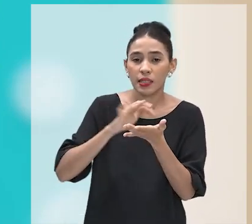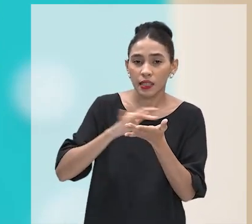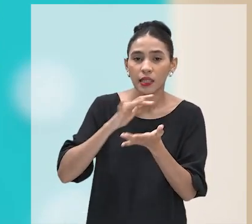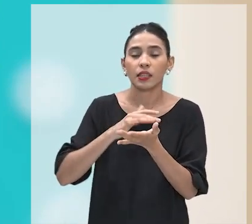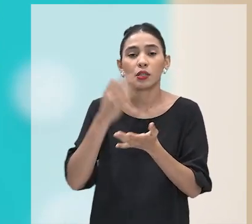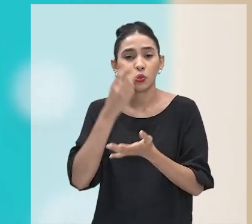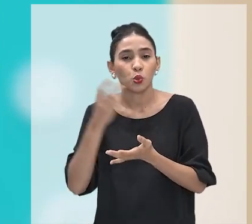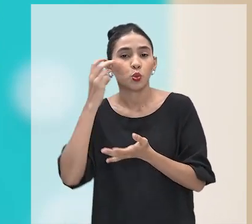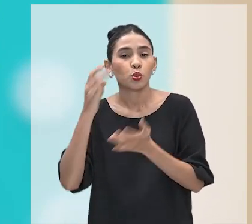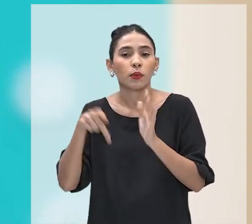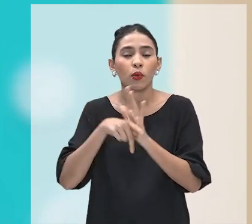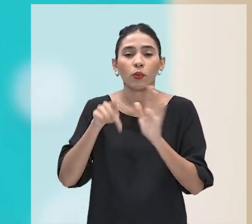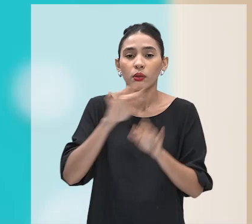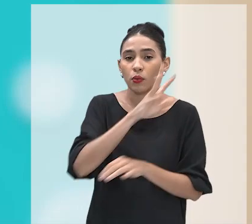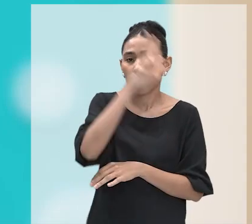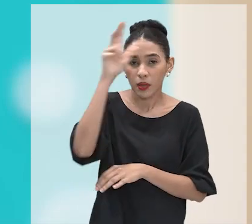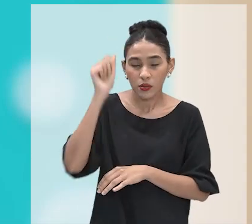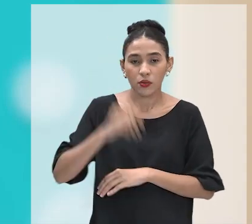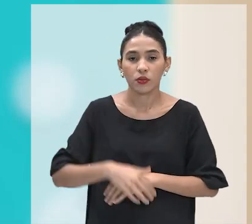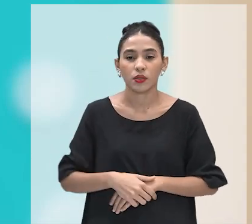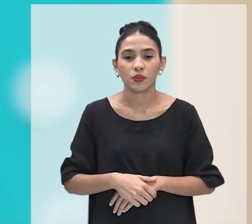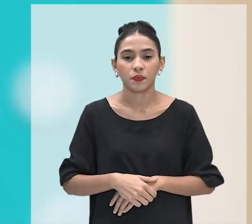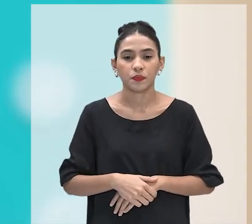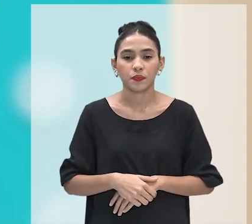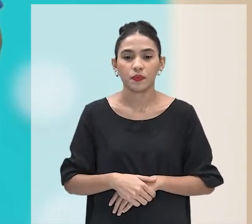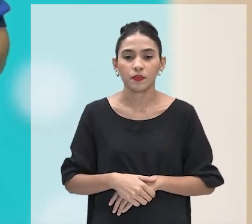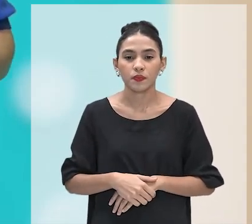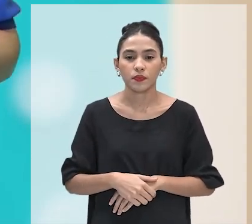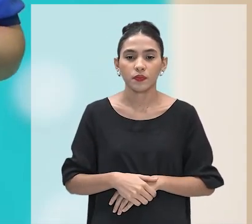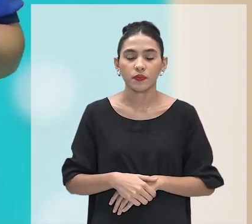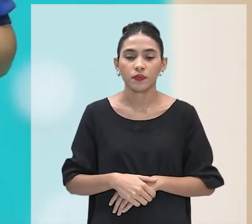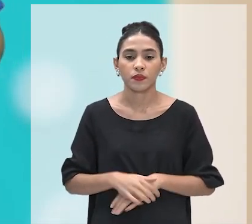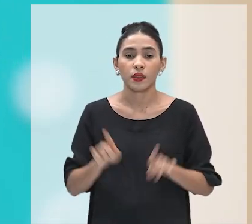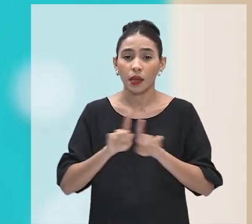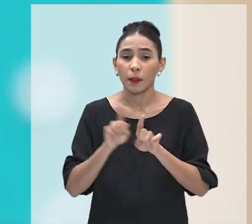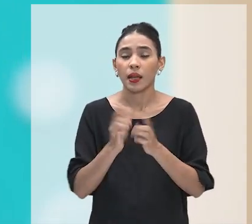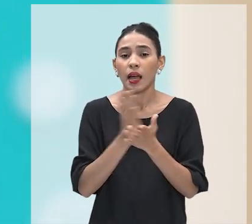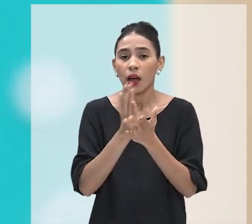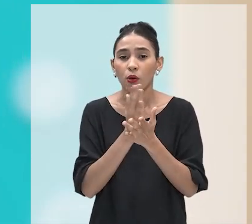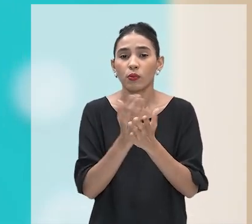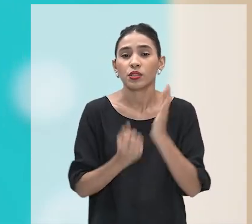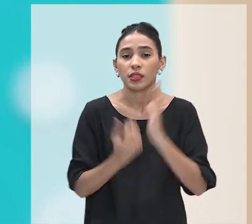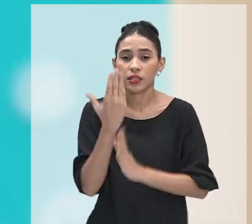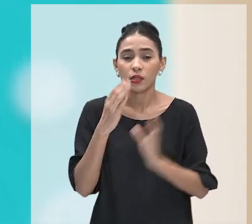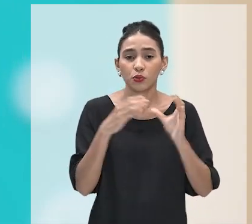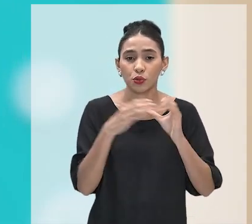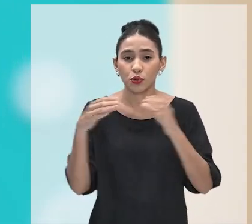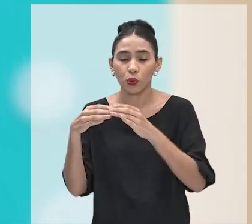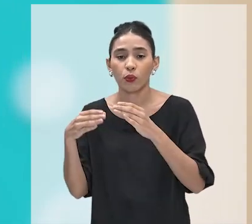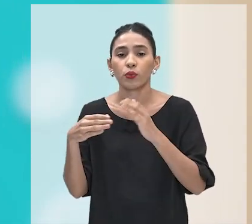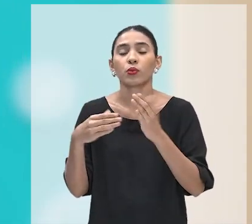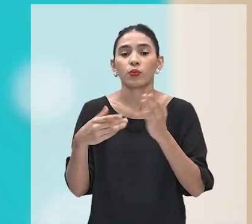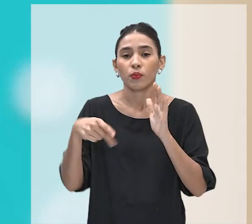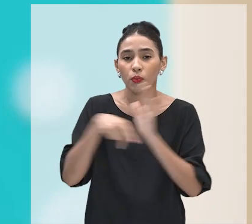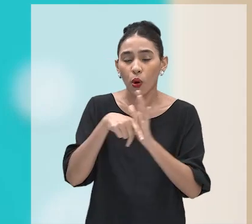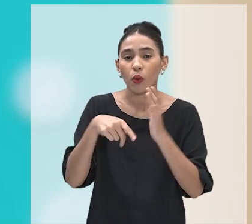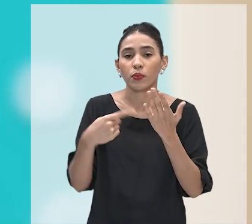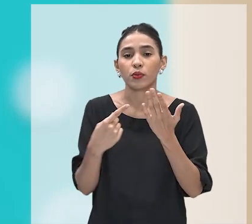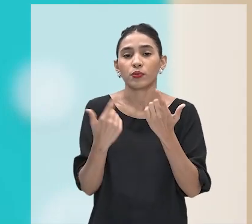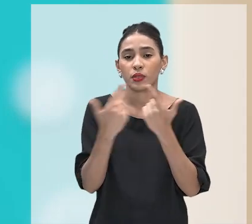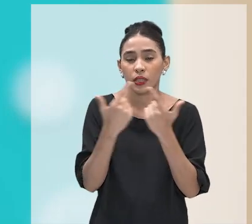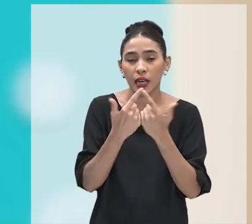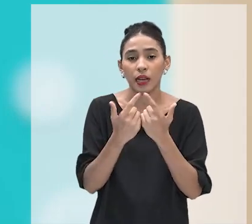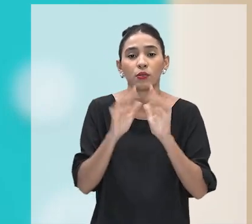alguns desses grupos que são desenvolvidos dentro do Teatro Amazonas e que também fazem parte do liceu. Existe hoje um liceu